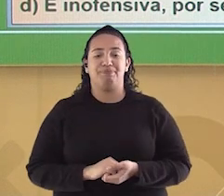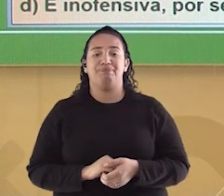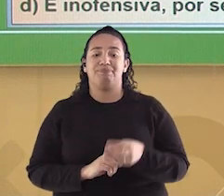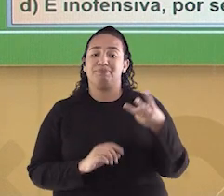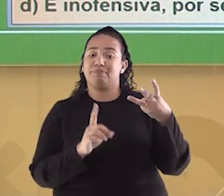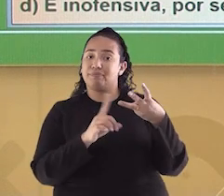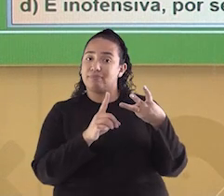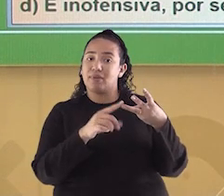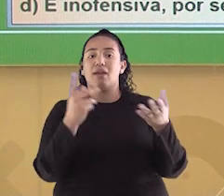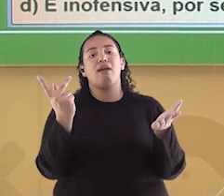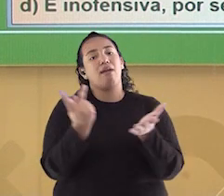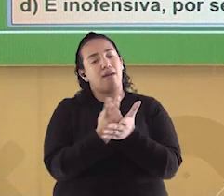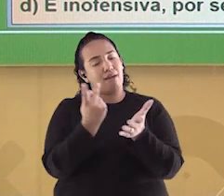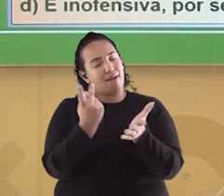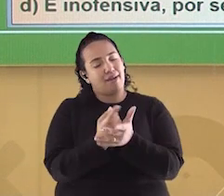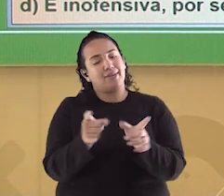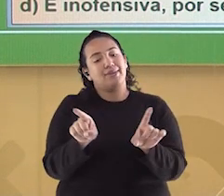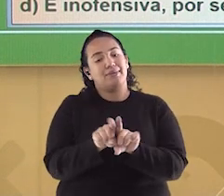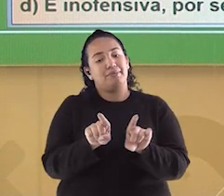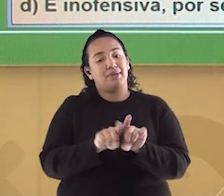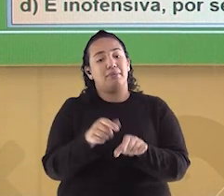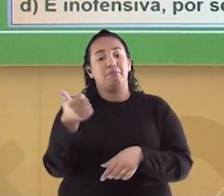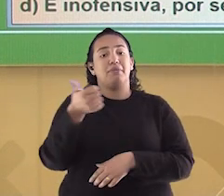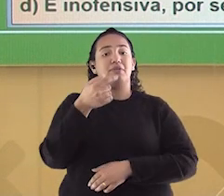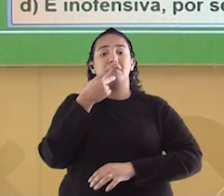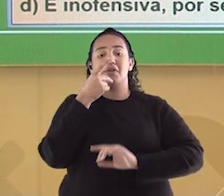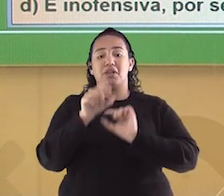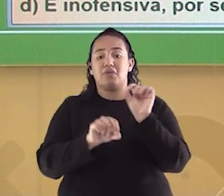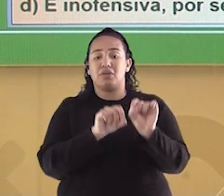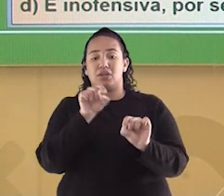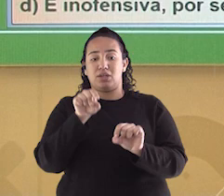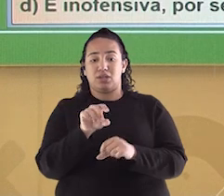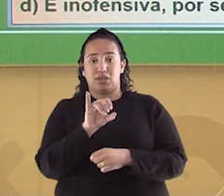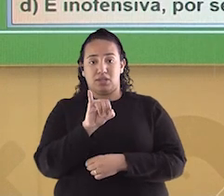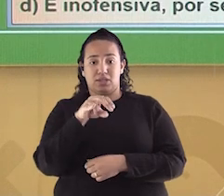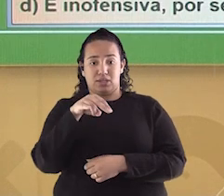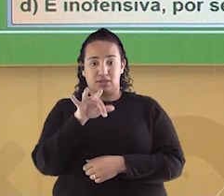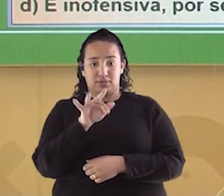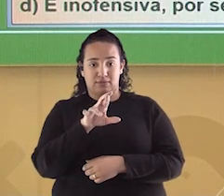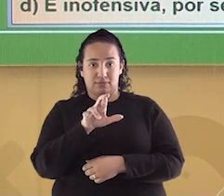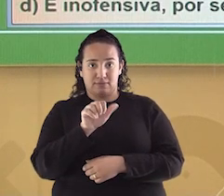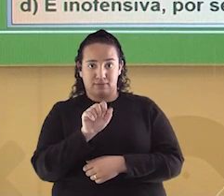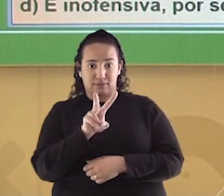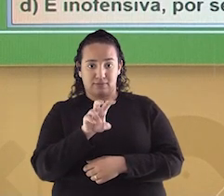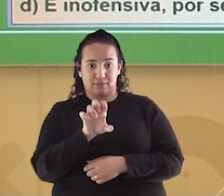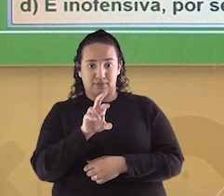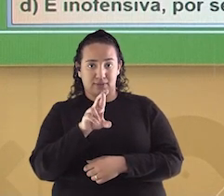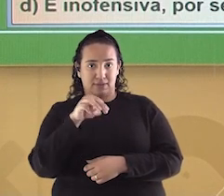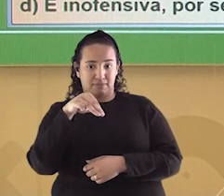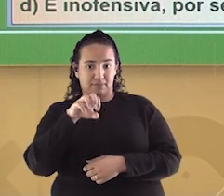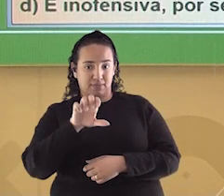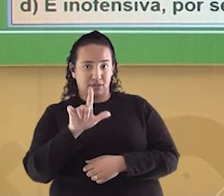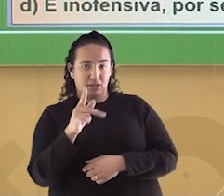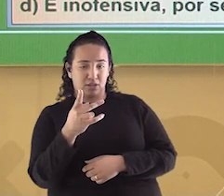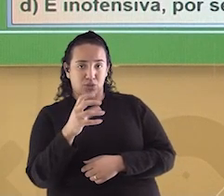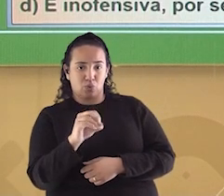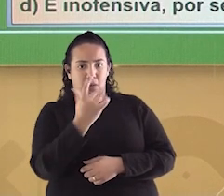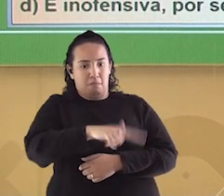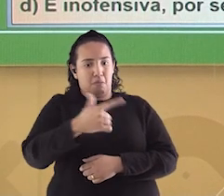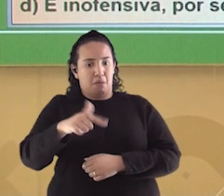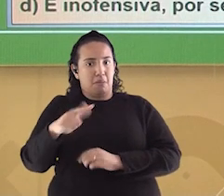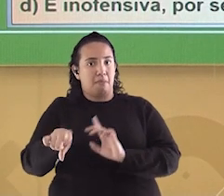todo. E a letra C também está errada. O primeiro erro é afirmar que o infravermelho emite ondas de alta frequência,